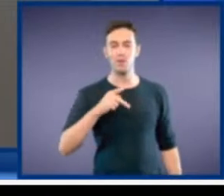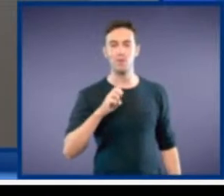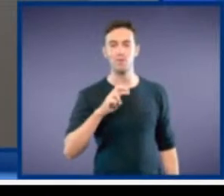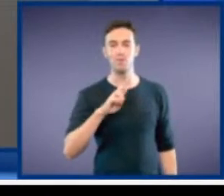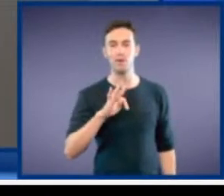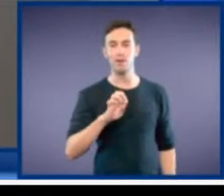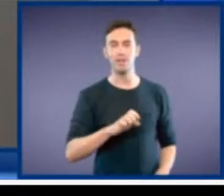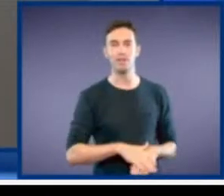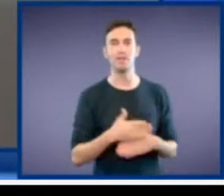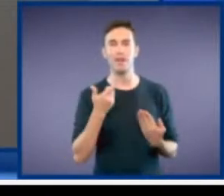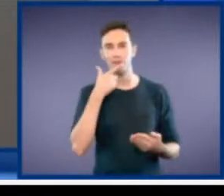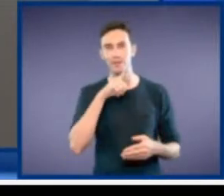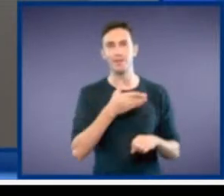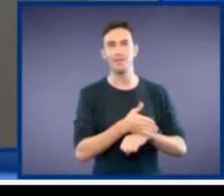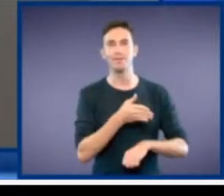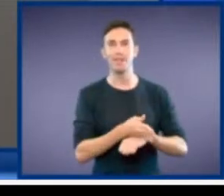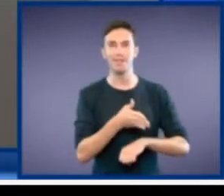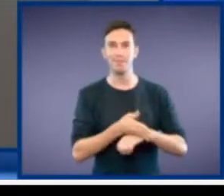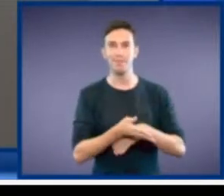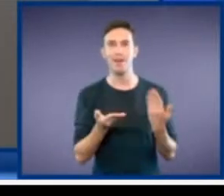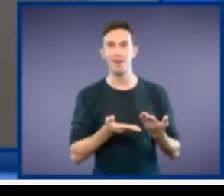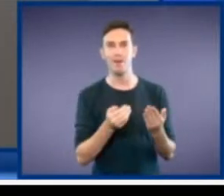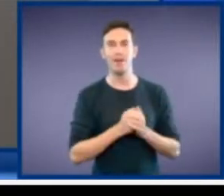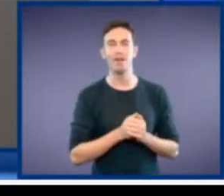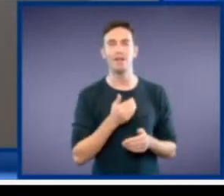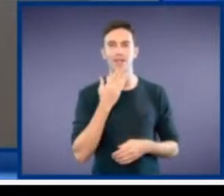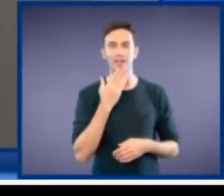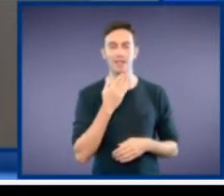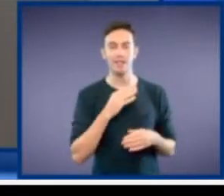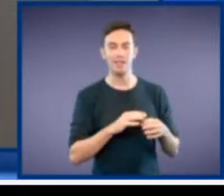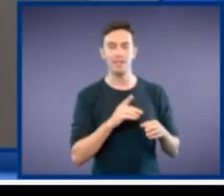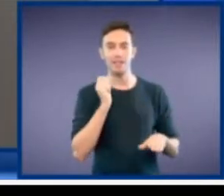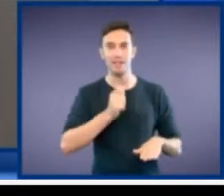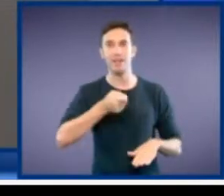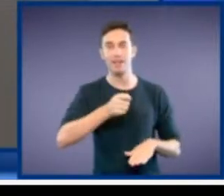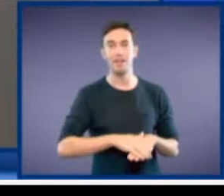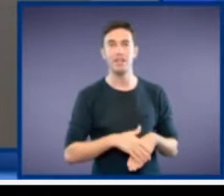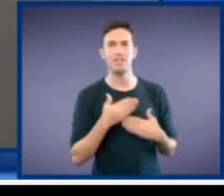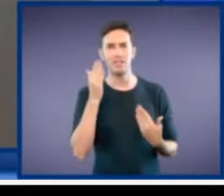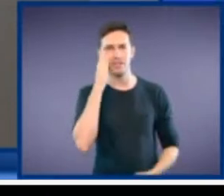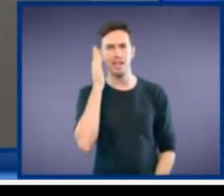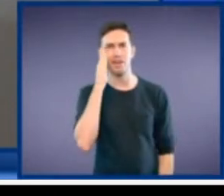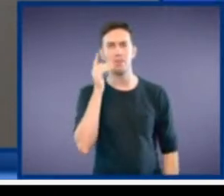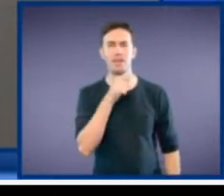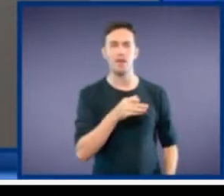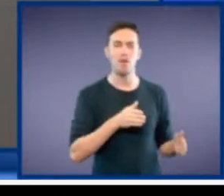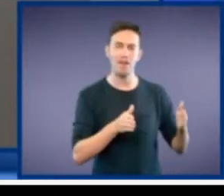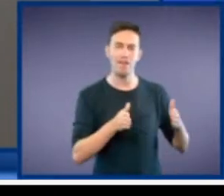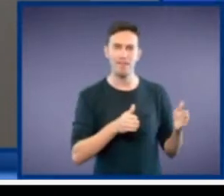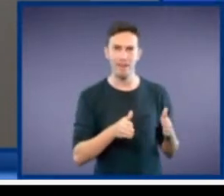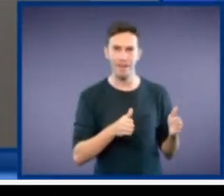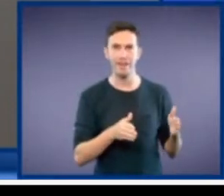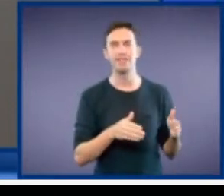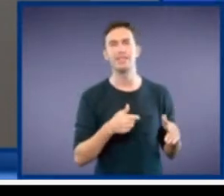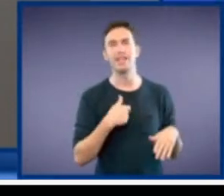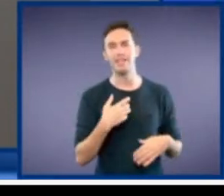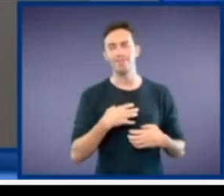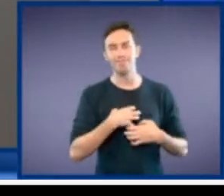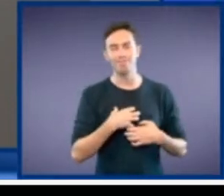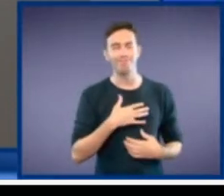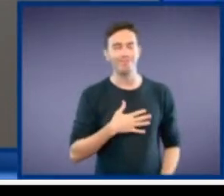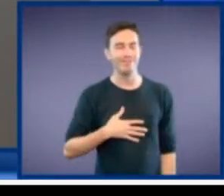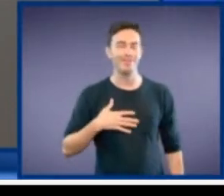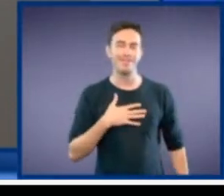termos participado, né, dessa licitação. Sabemos que esta ainda é uma das fases e nos sentimos muito